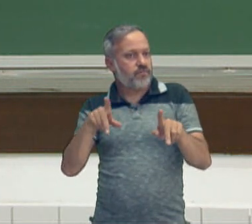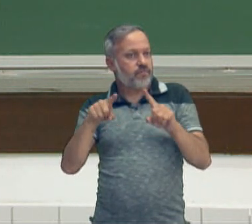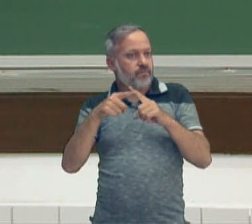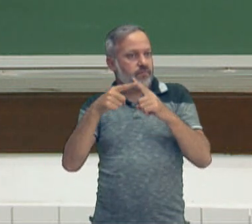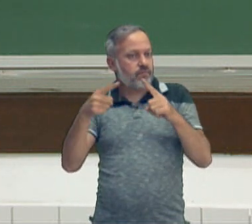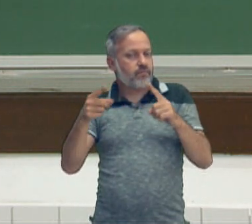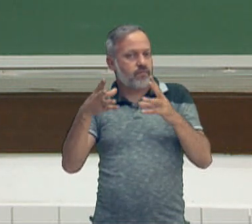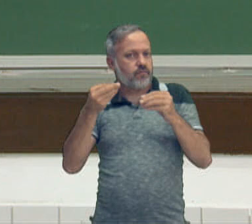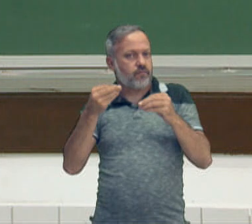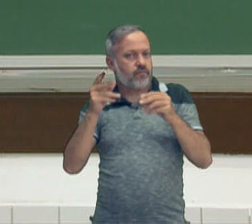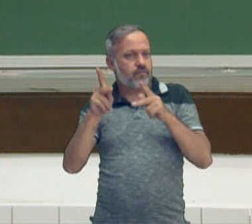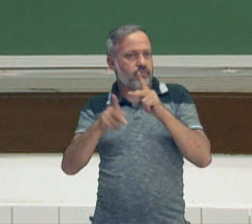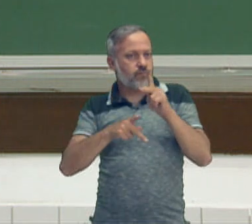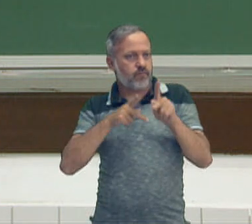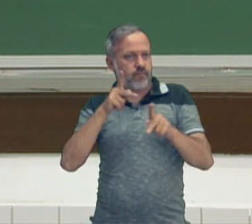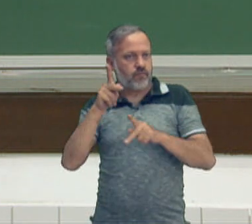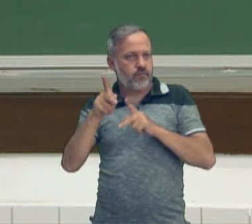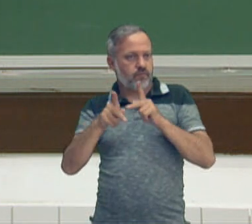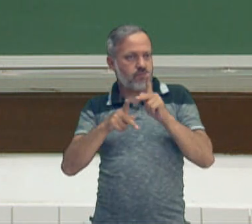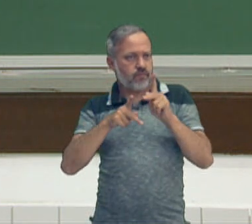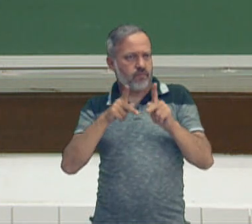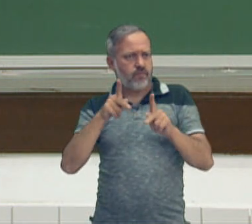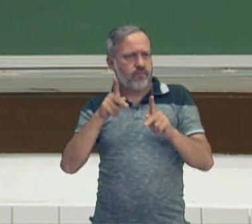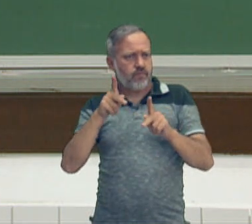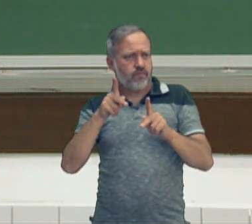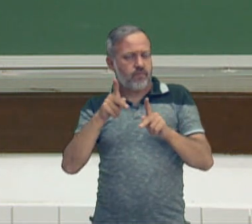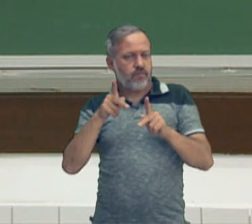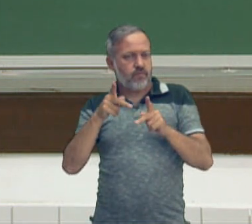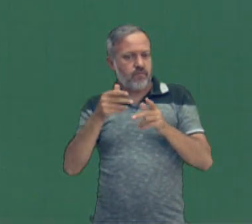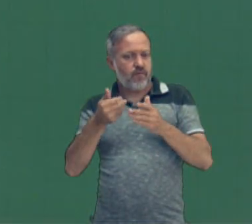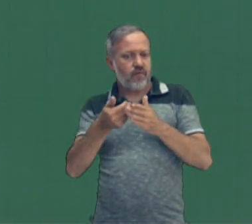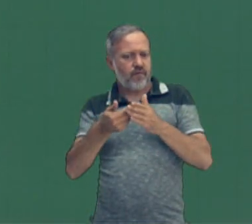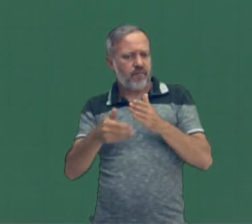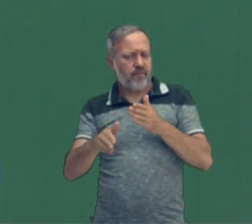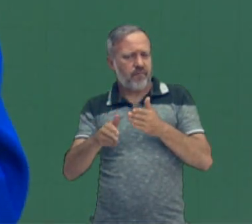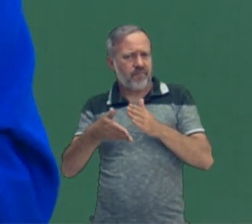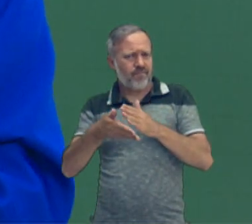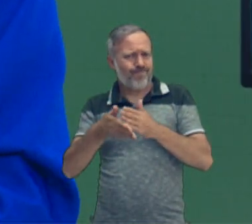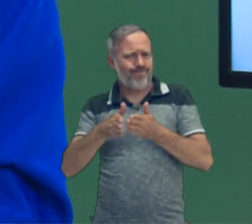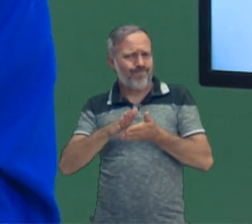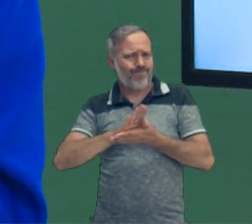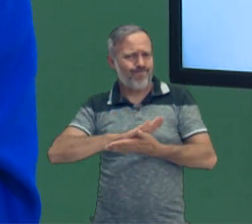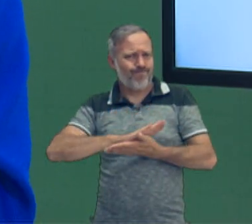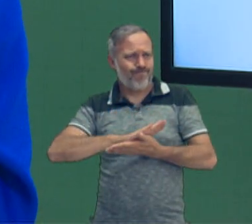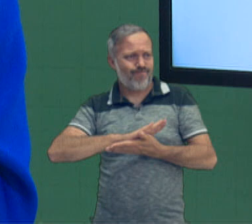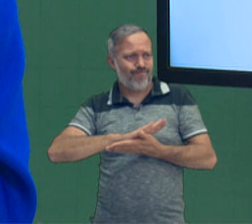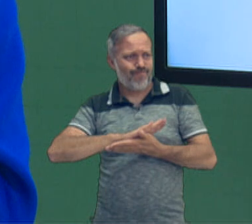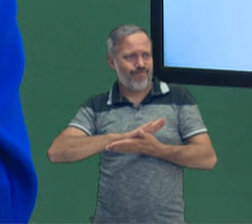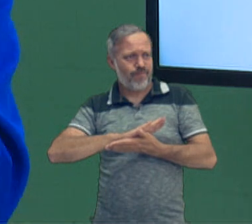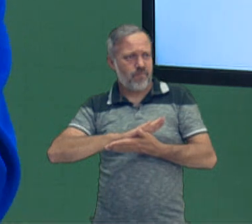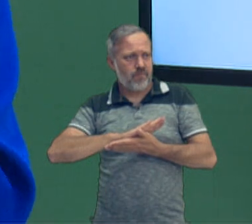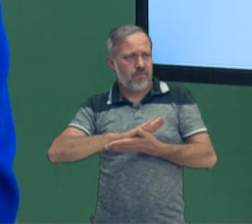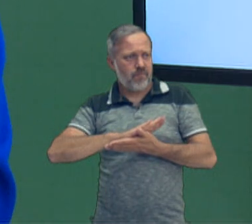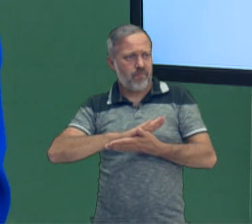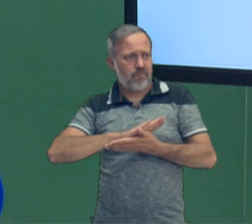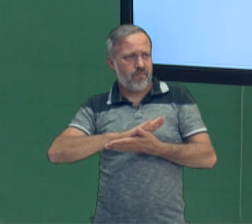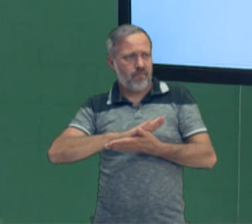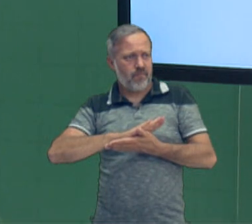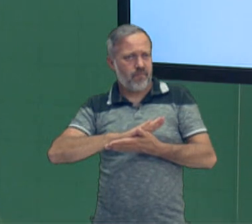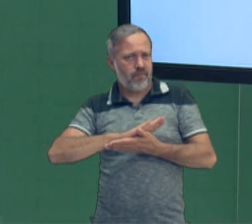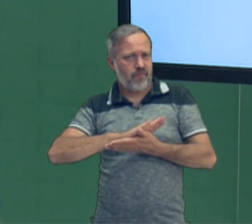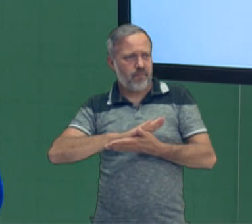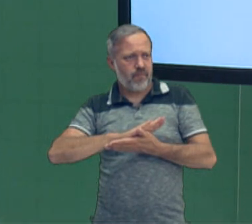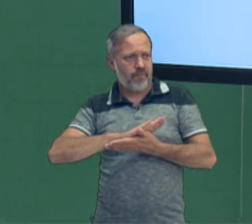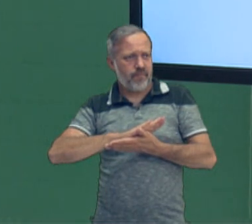muitos desses povos, infelizmente, foram exterminados. Pense um pouquinho, meu amigo. Exterminar um